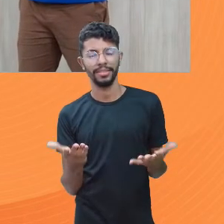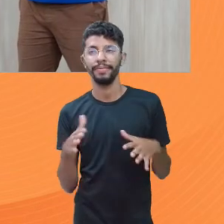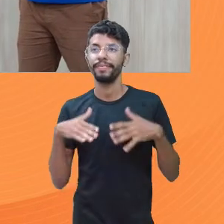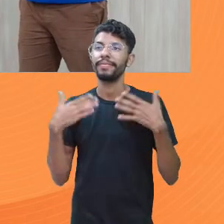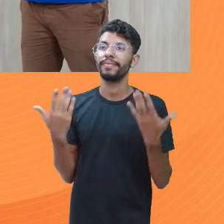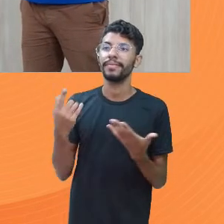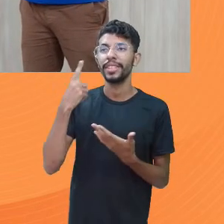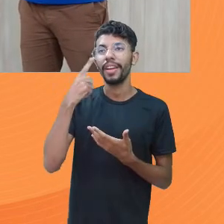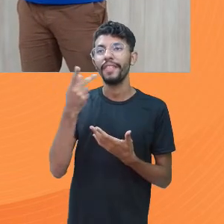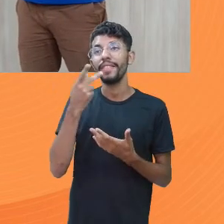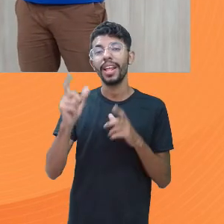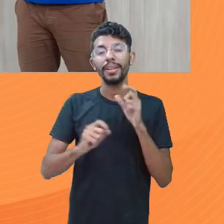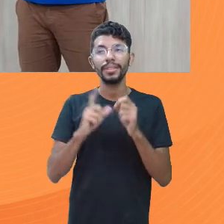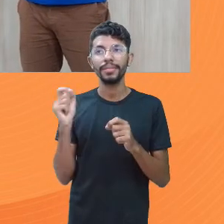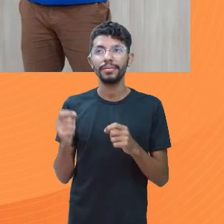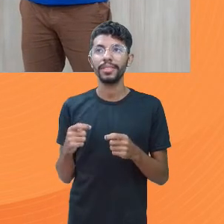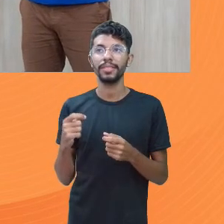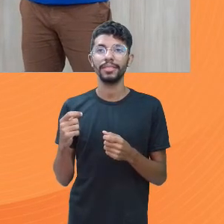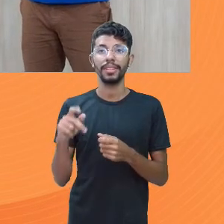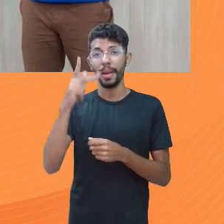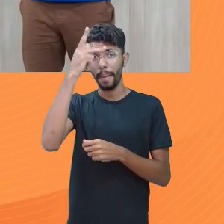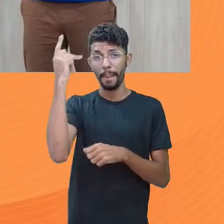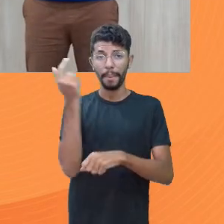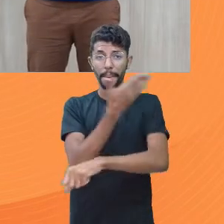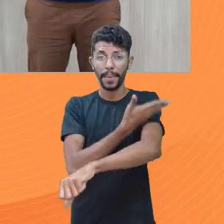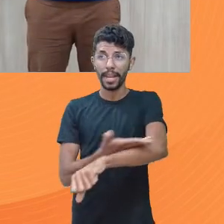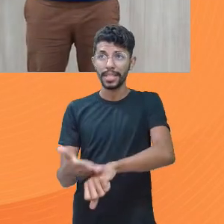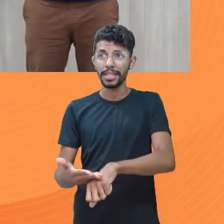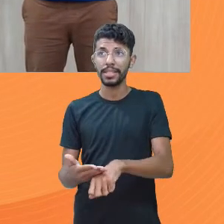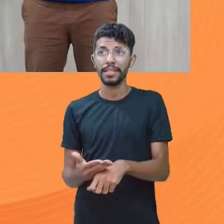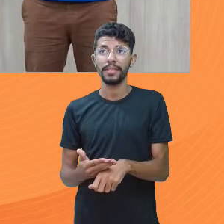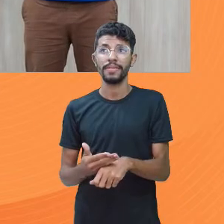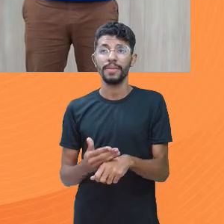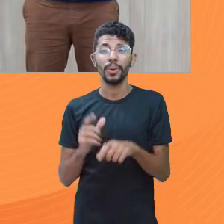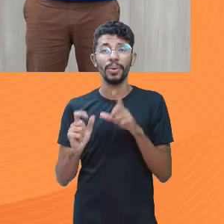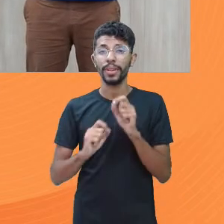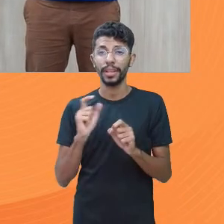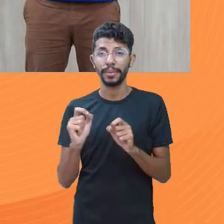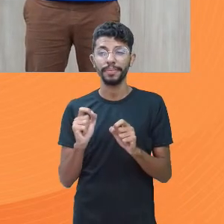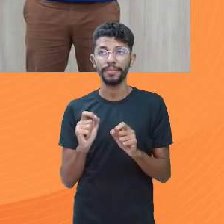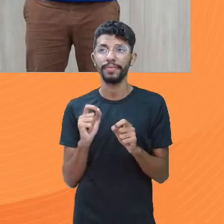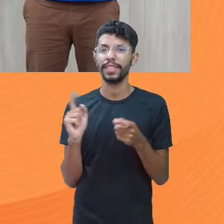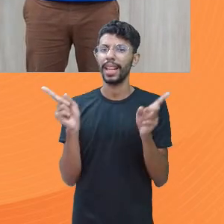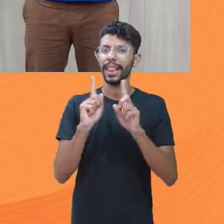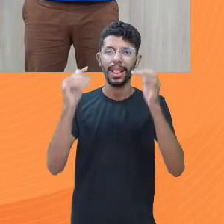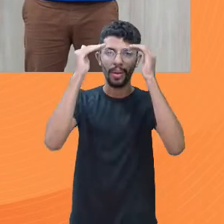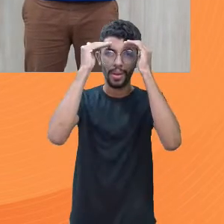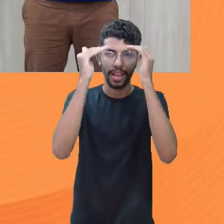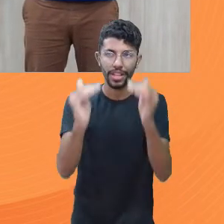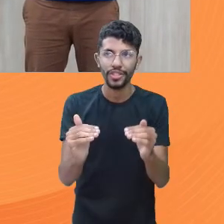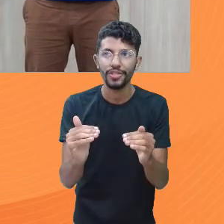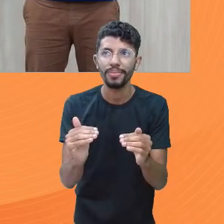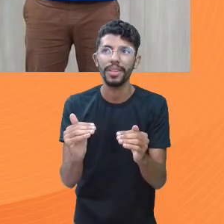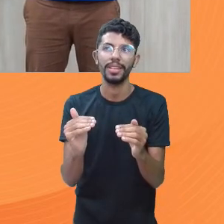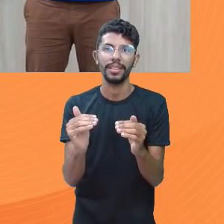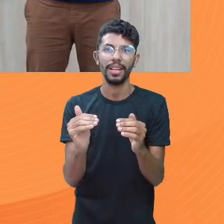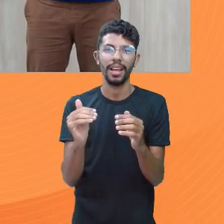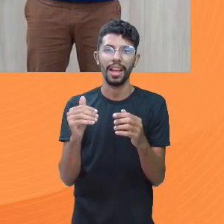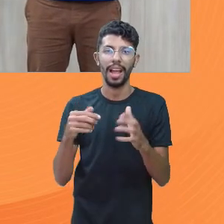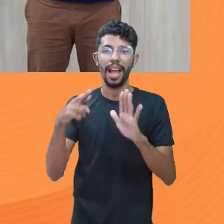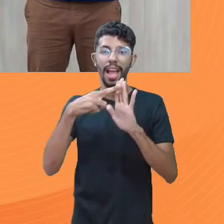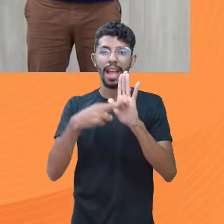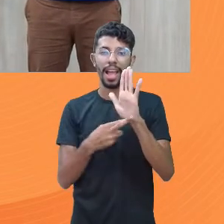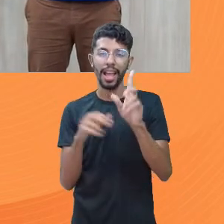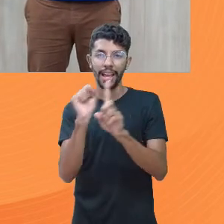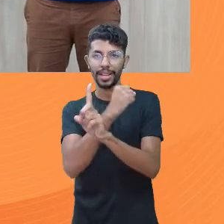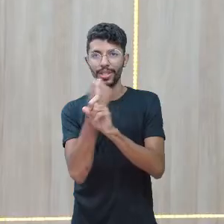Então, diz o seguinte, ó, Brazilians do not respect social rules. Brasileiros não respeitam regras